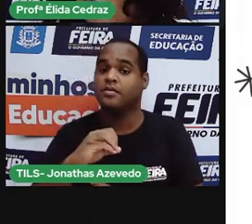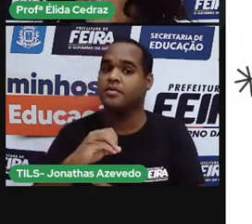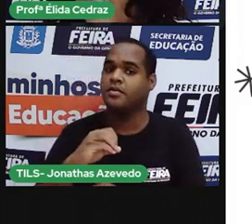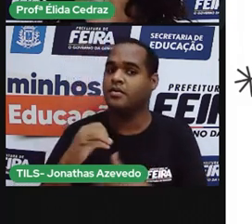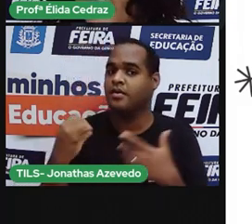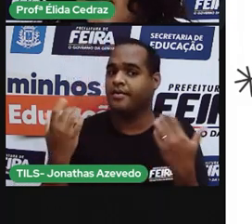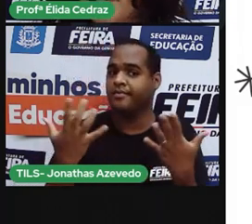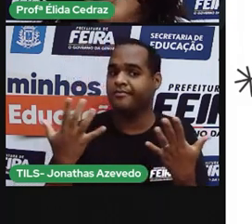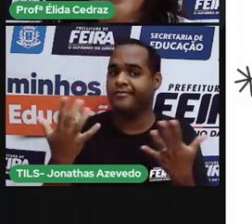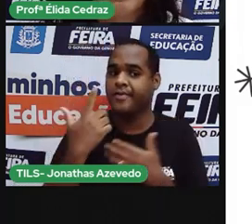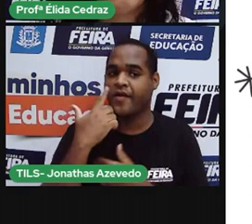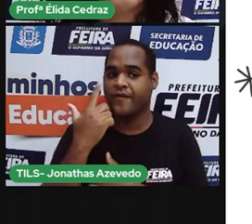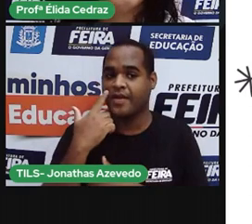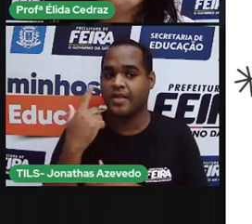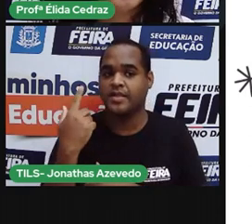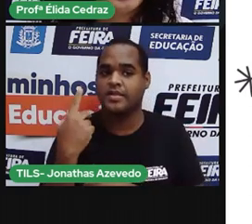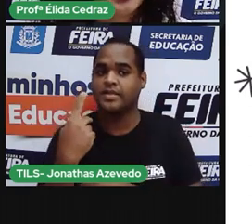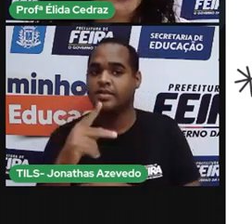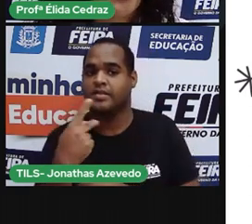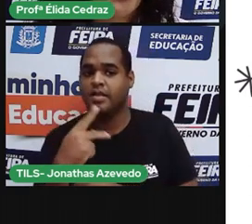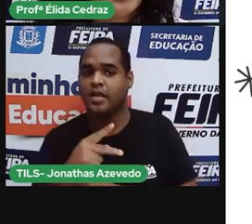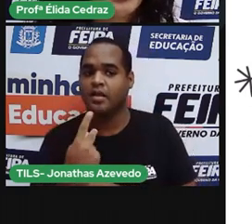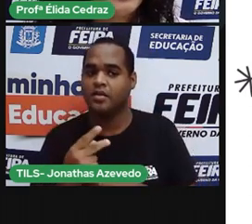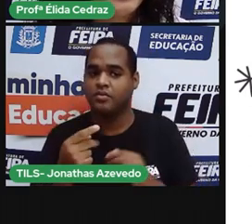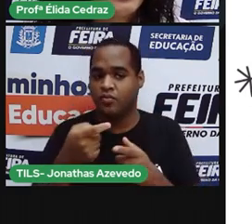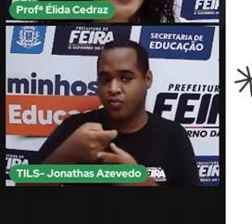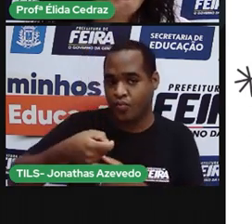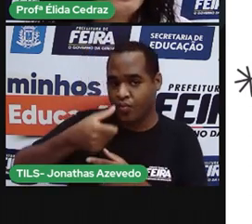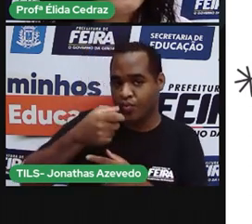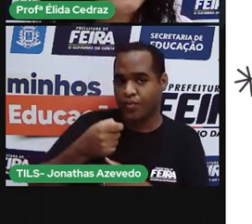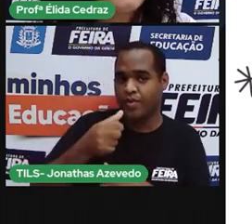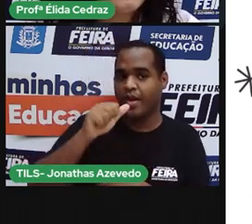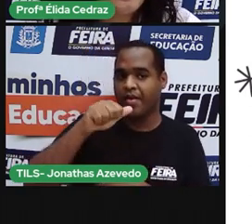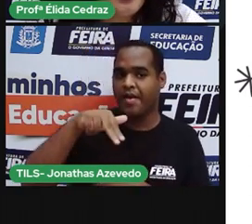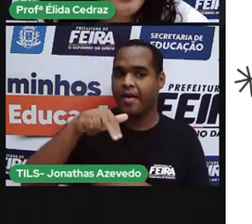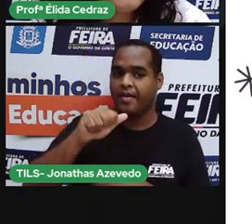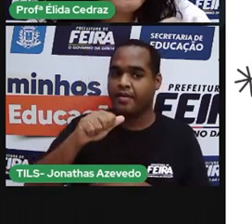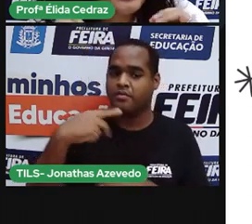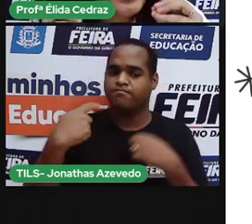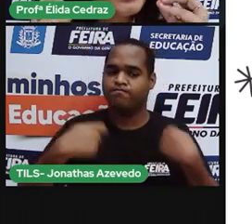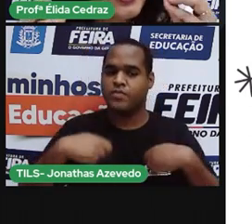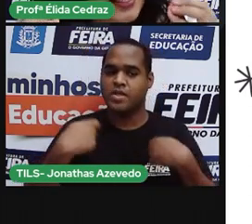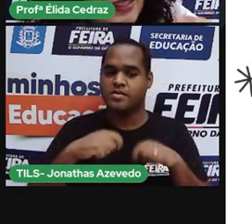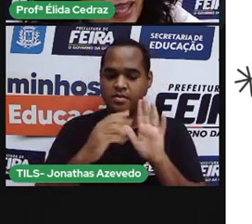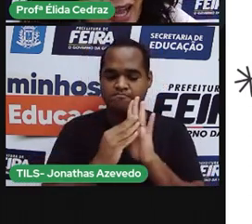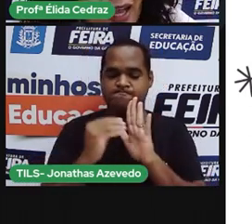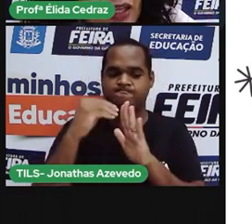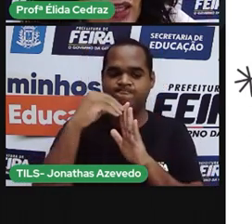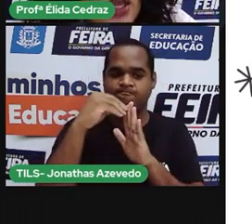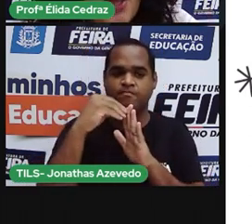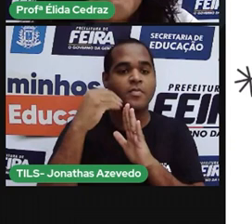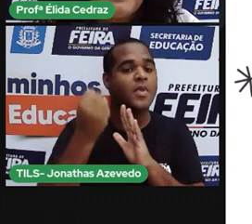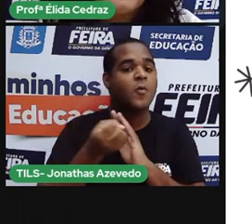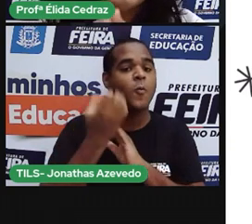Quantas bolinhas de gude Ana precisa acrescentar para ter